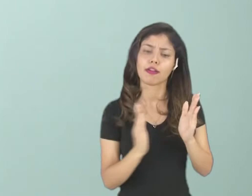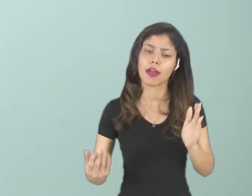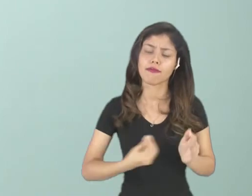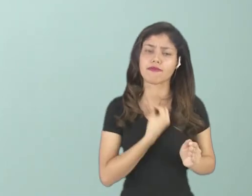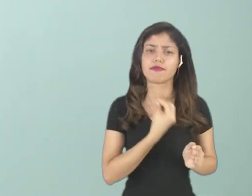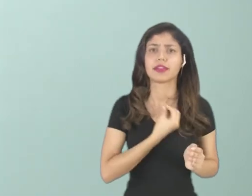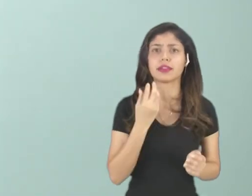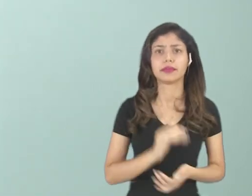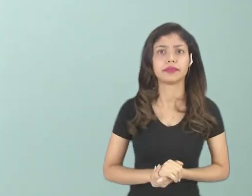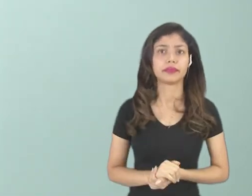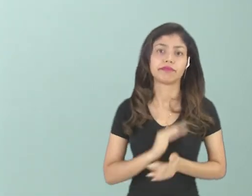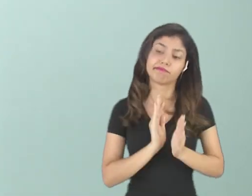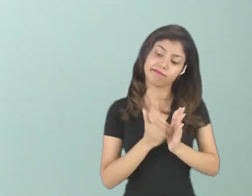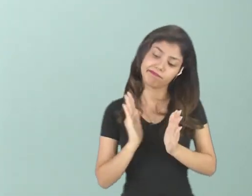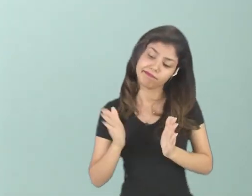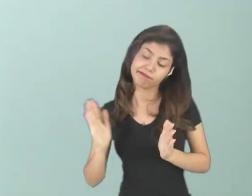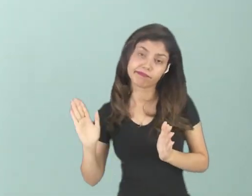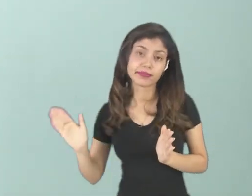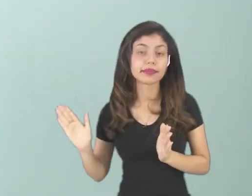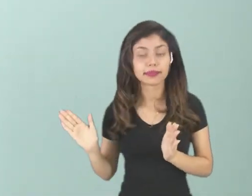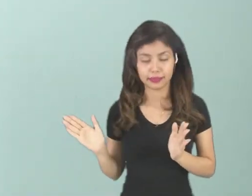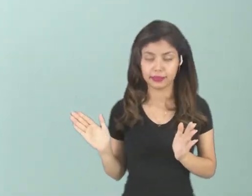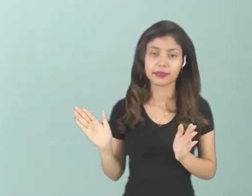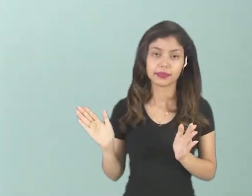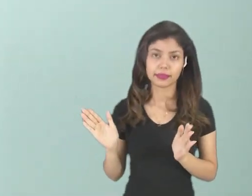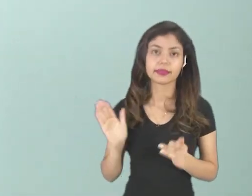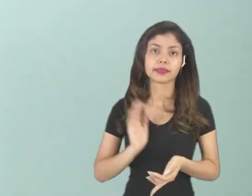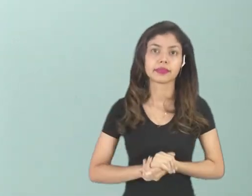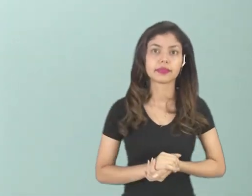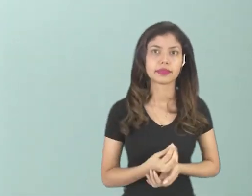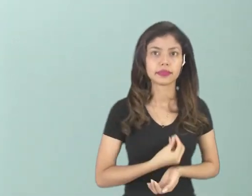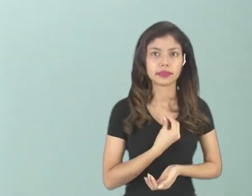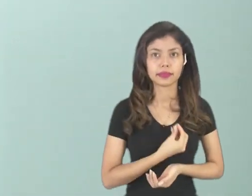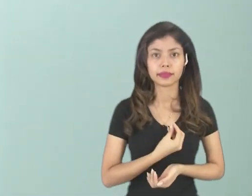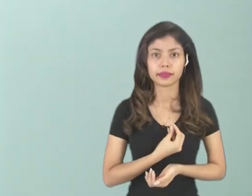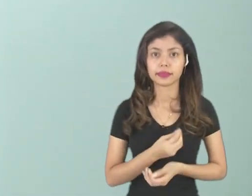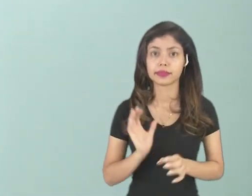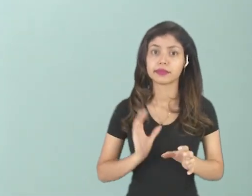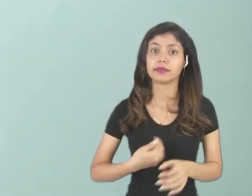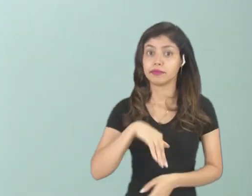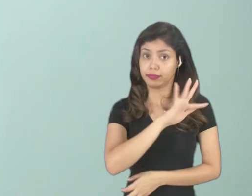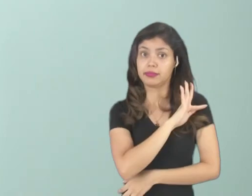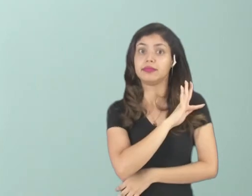nossas vidas no decorrer da nossa